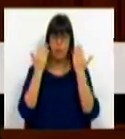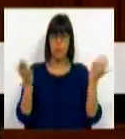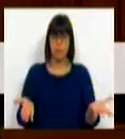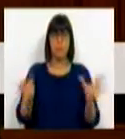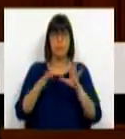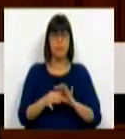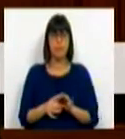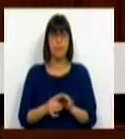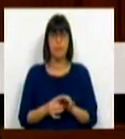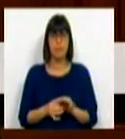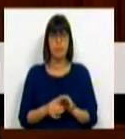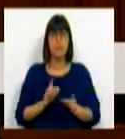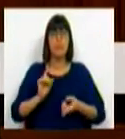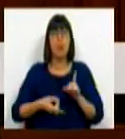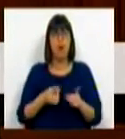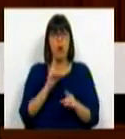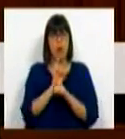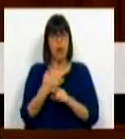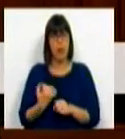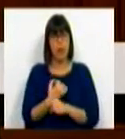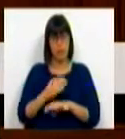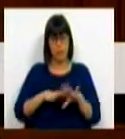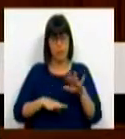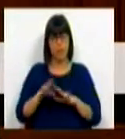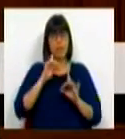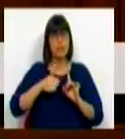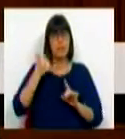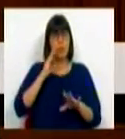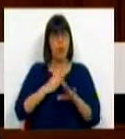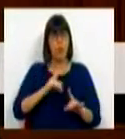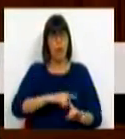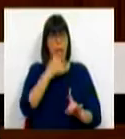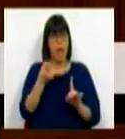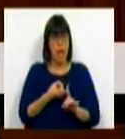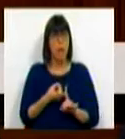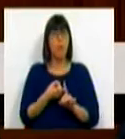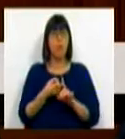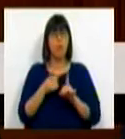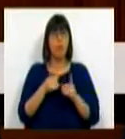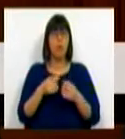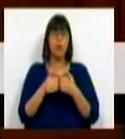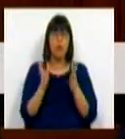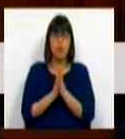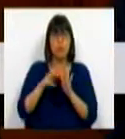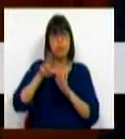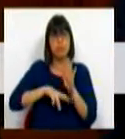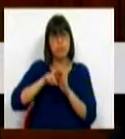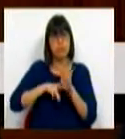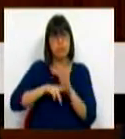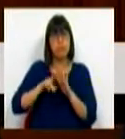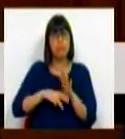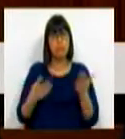relativamente, portanto, àquilo que tinha sido o trabalho realizado principalmente no último ano e a partilha de todos os relatórios